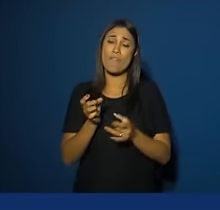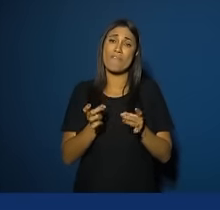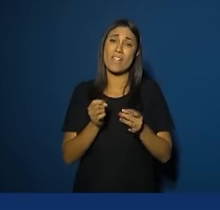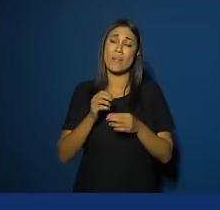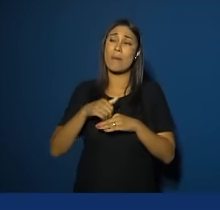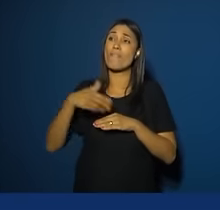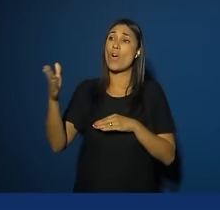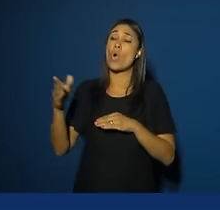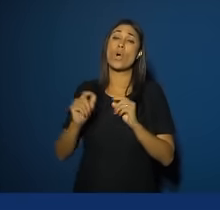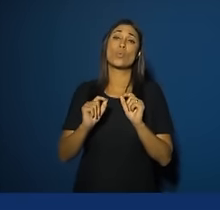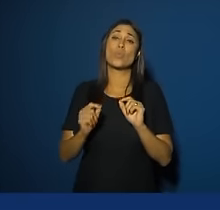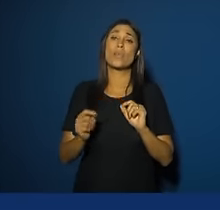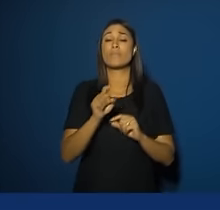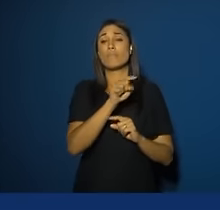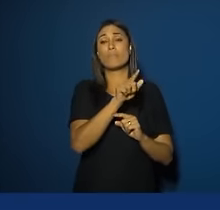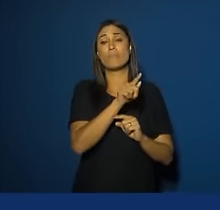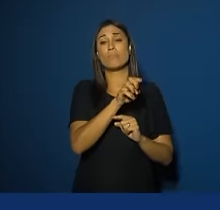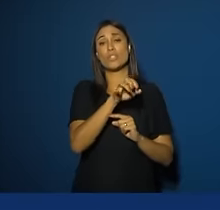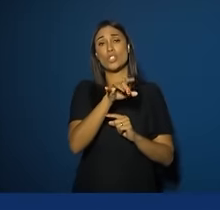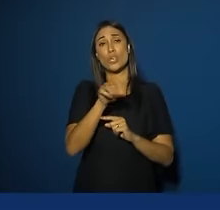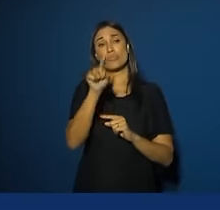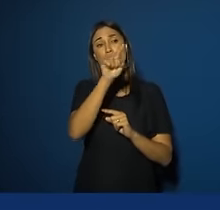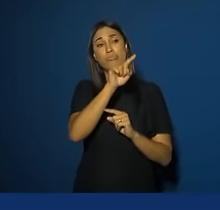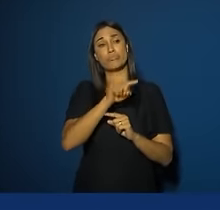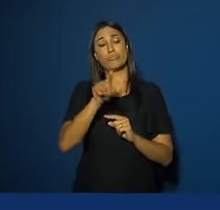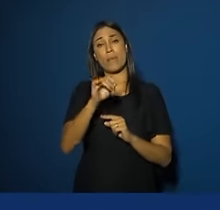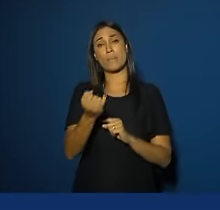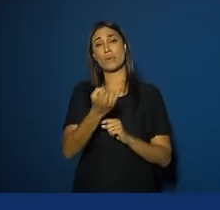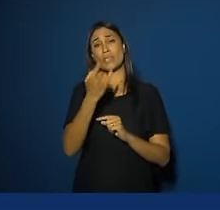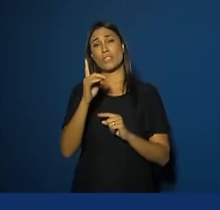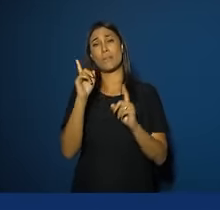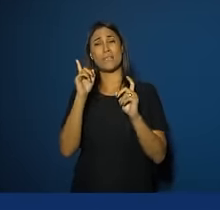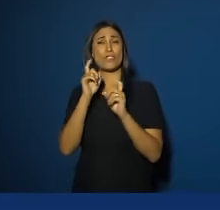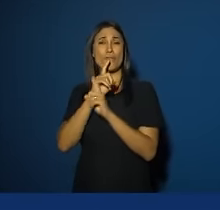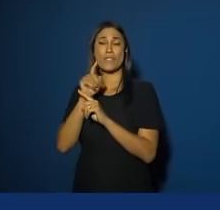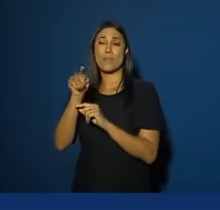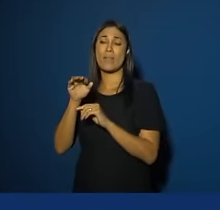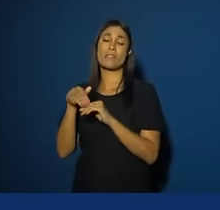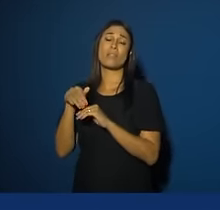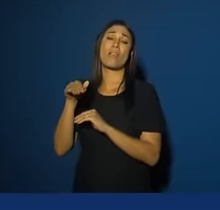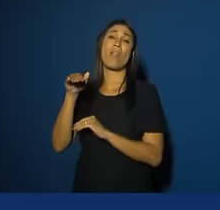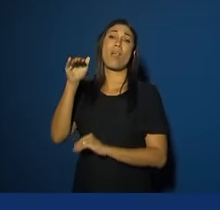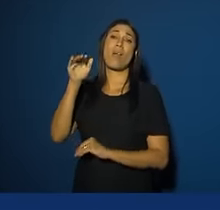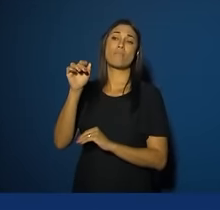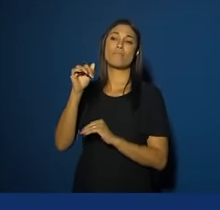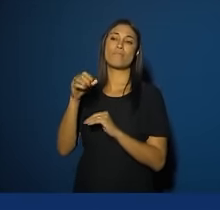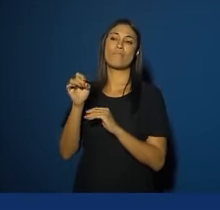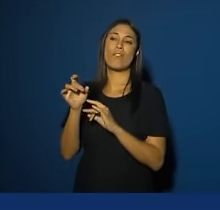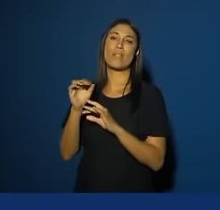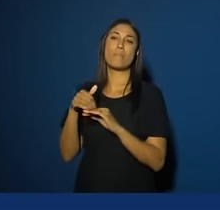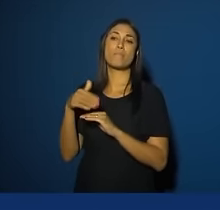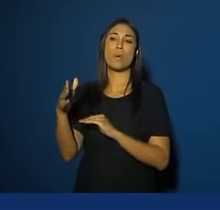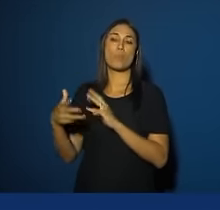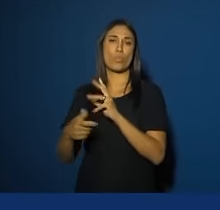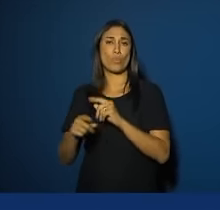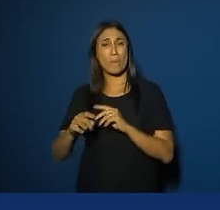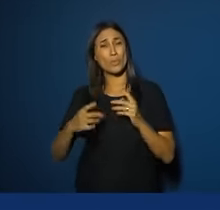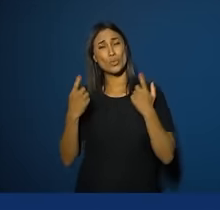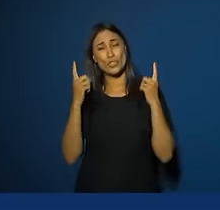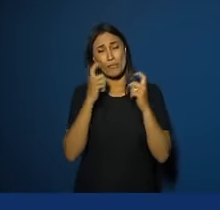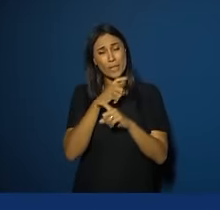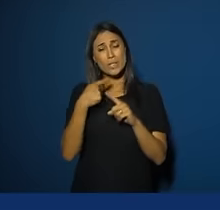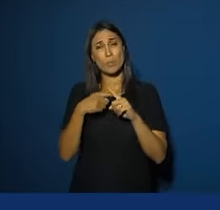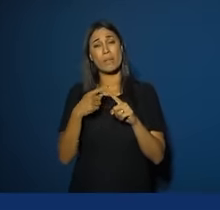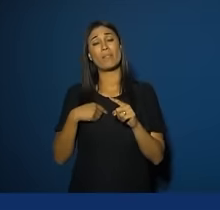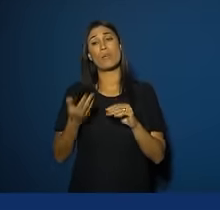exportação num mundo no qual a geopolítica está cada vez mais importante e está cada vez mais difícil eles crescerem exportando para o mundo. Né? É super complicado, né? Teria que